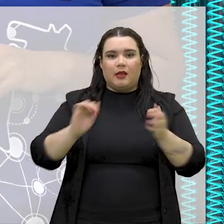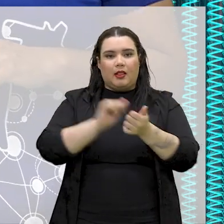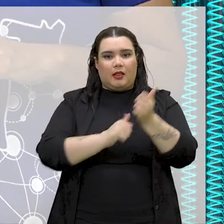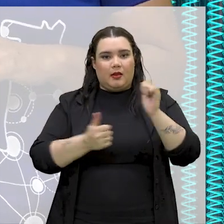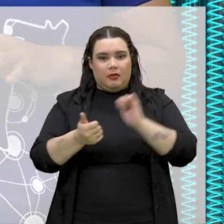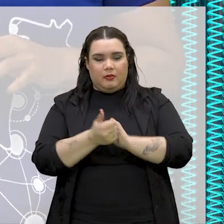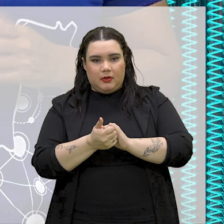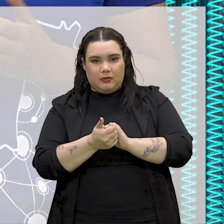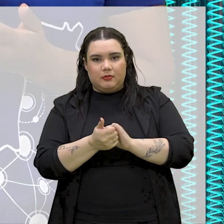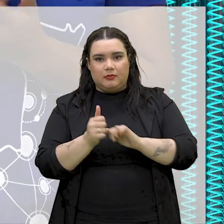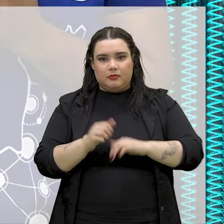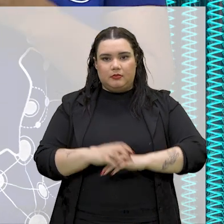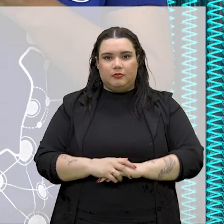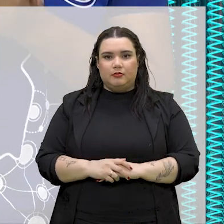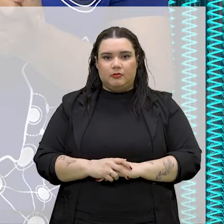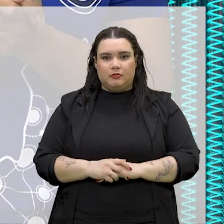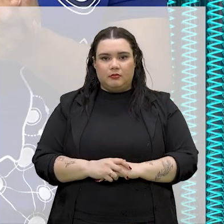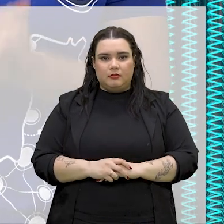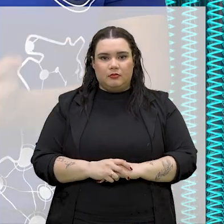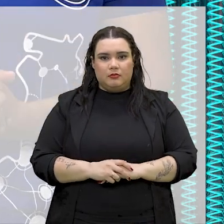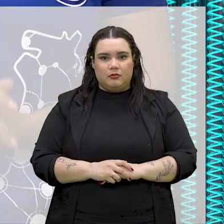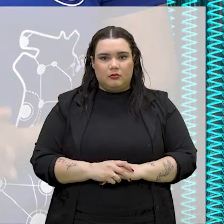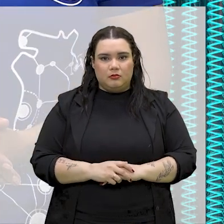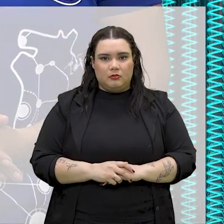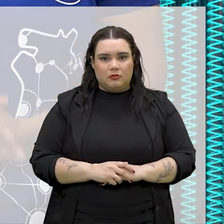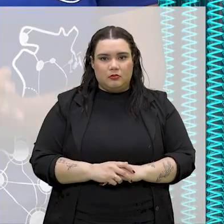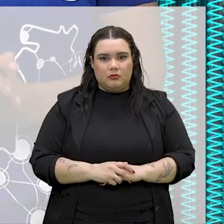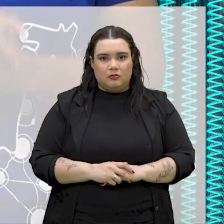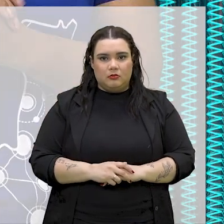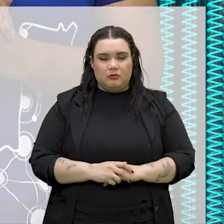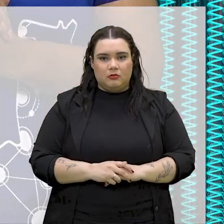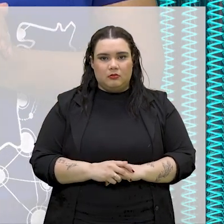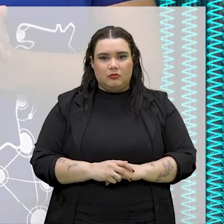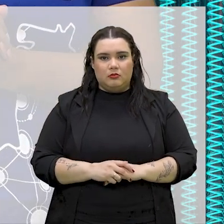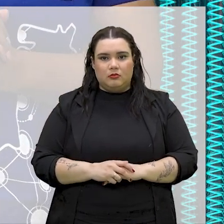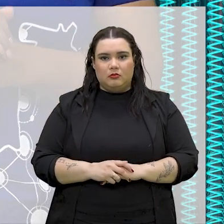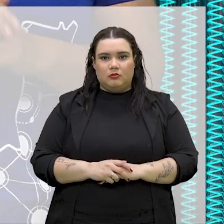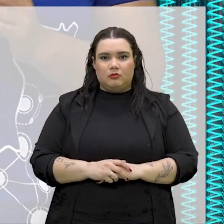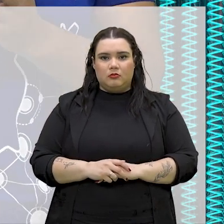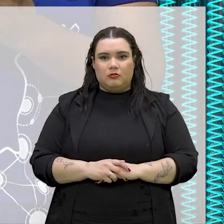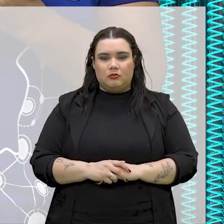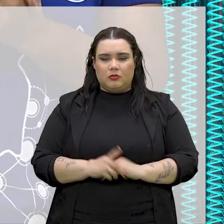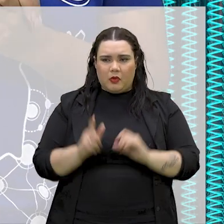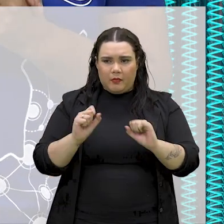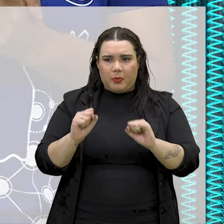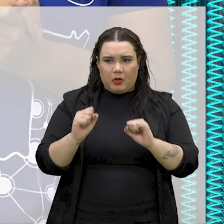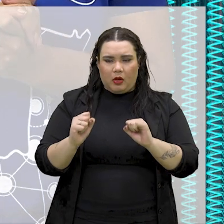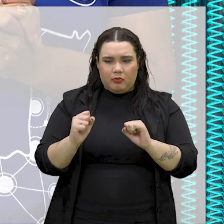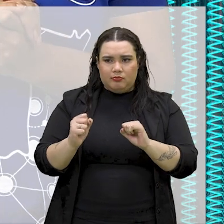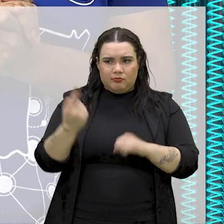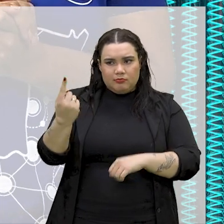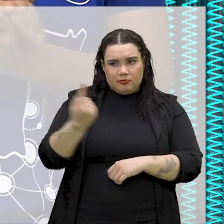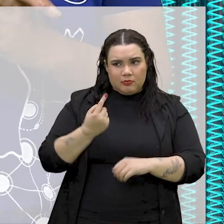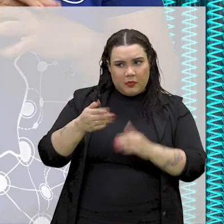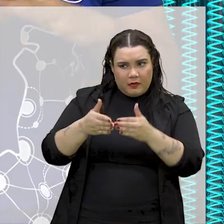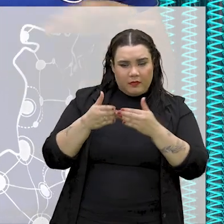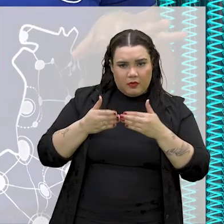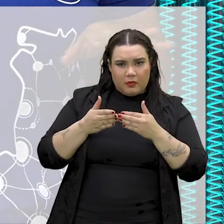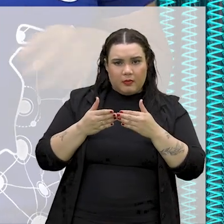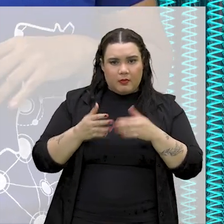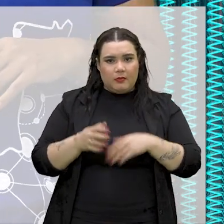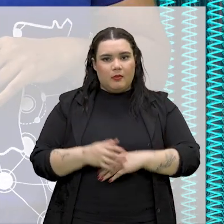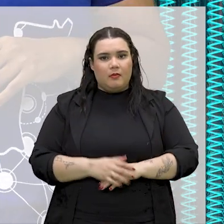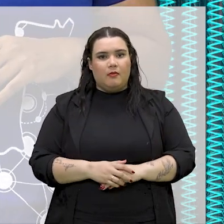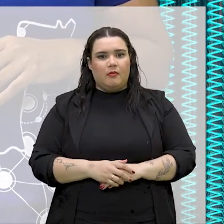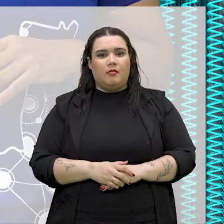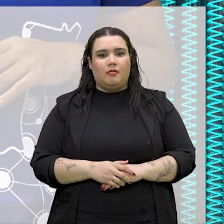inglês ficaria, can you please come here? Can you please come here? Você pode vir aqui, por favor? Mudou,